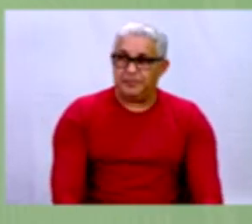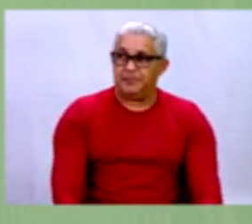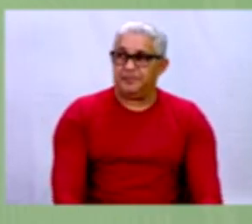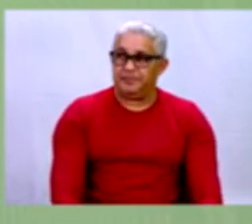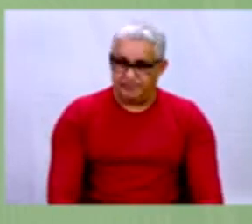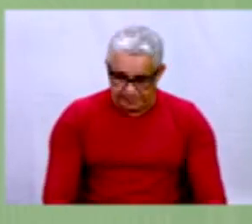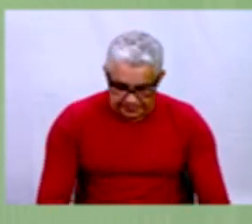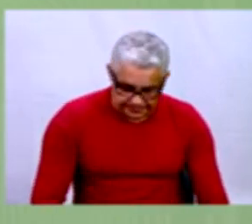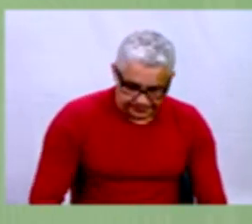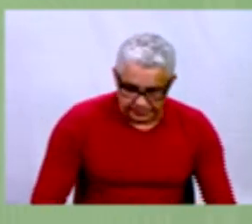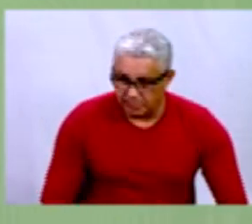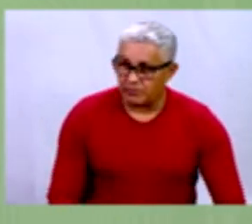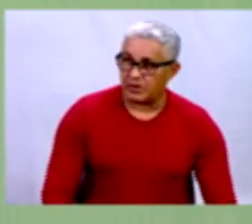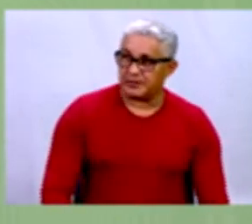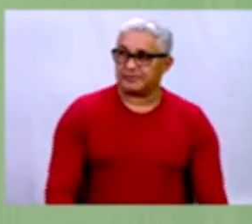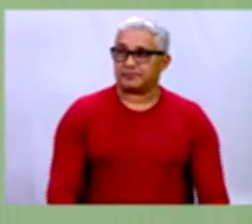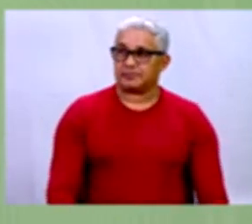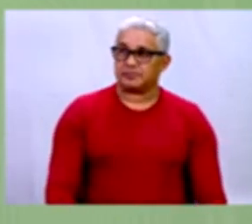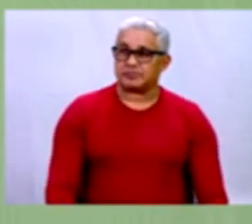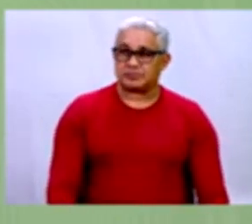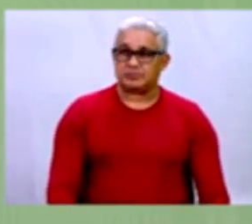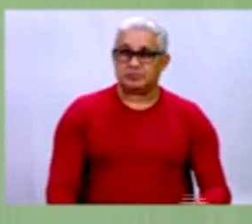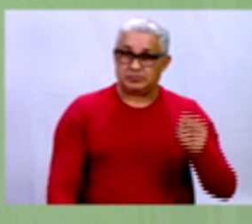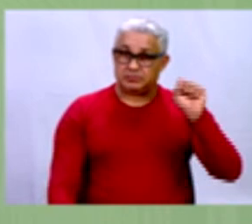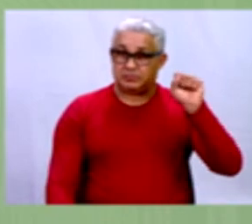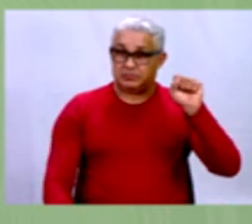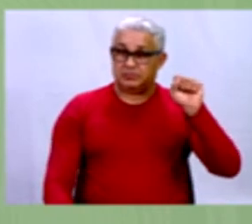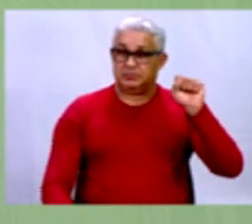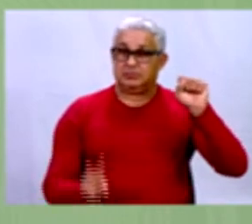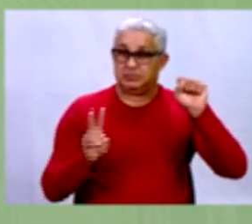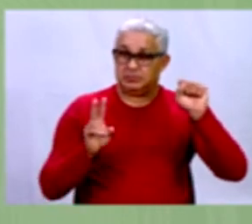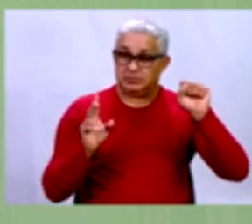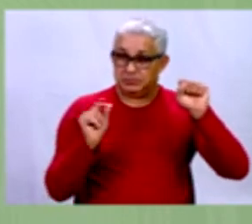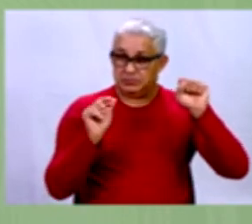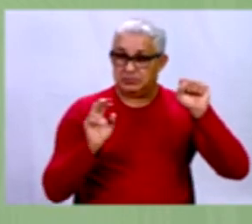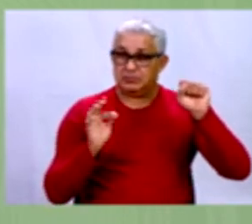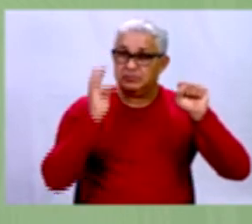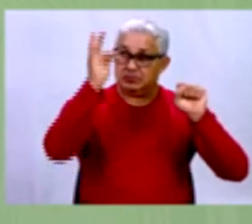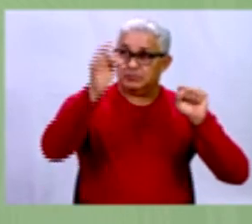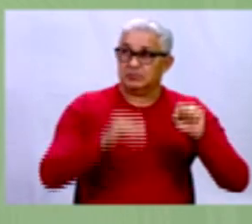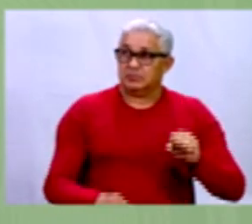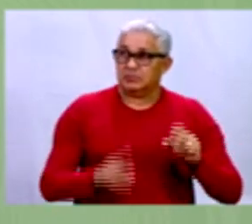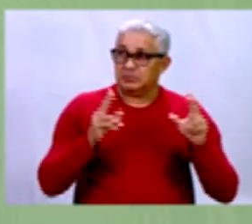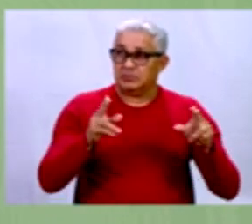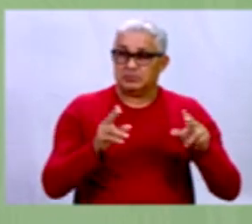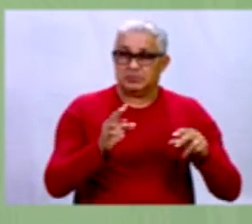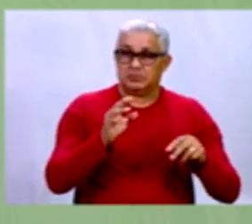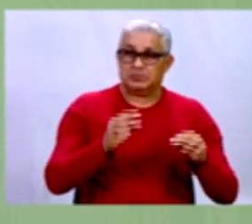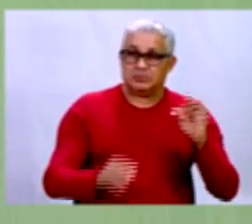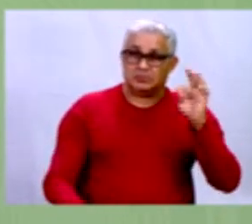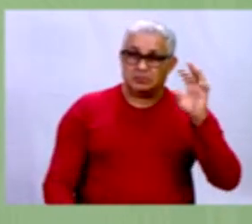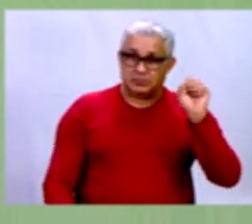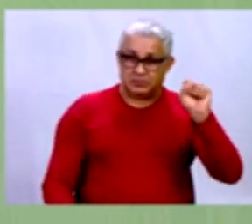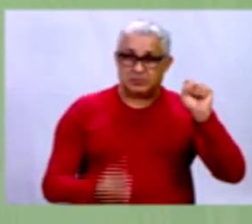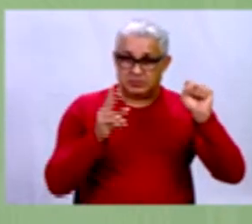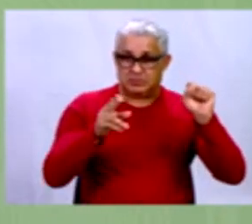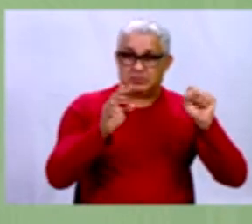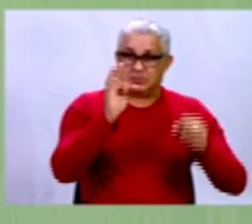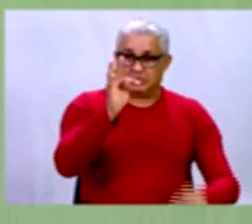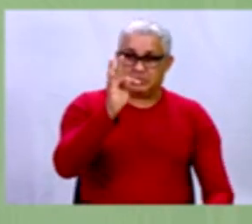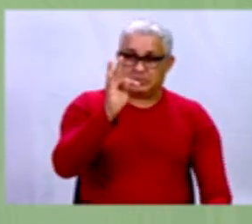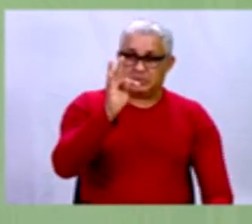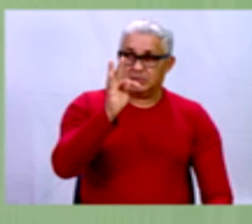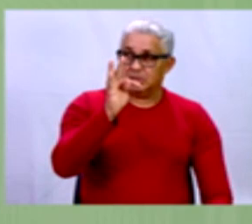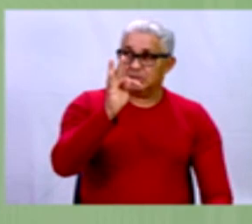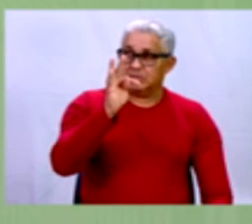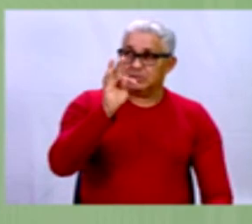valor futuro, é igual a T vezes SNI, que é o que a gente acabou de encontrar aqui. Que T, gente, é o